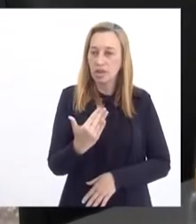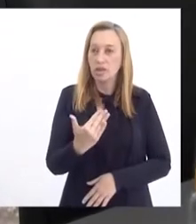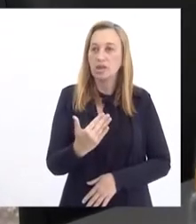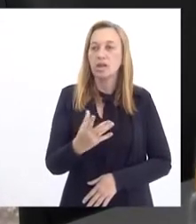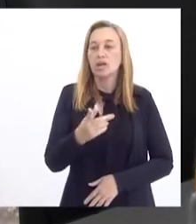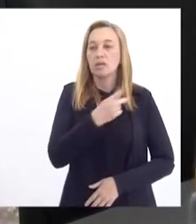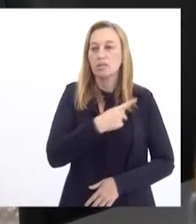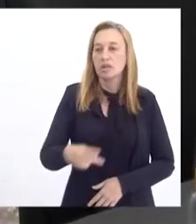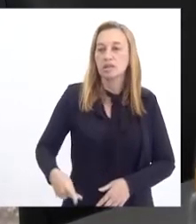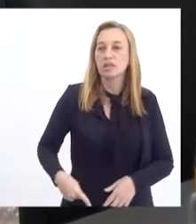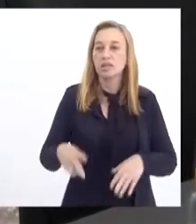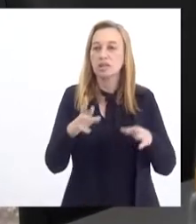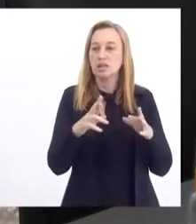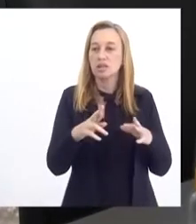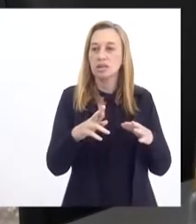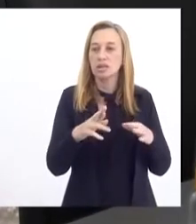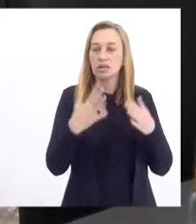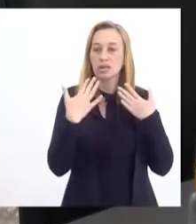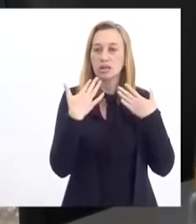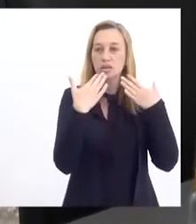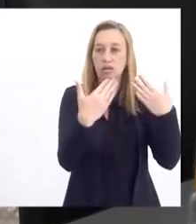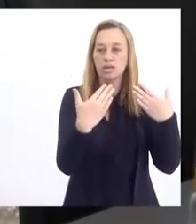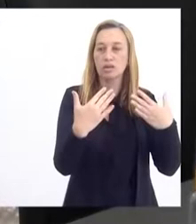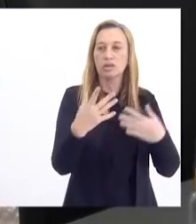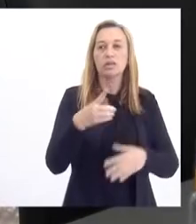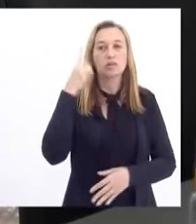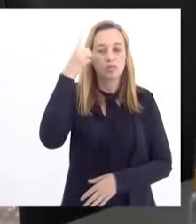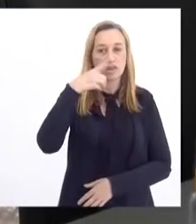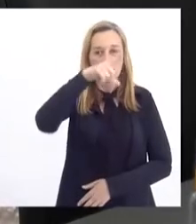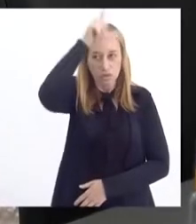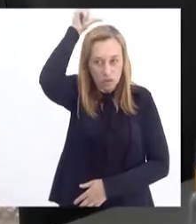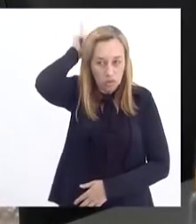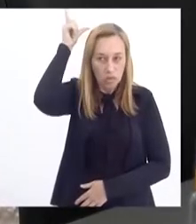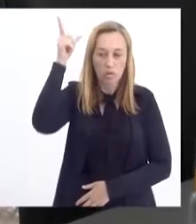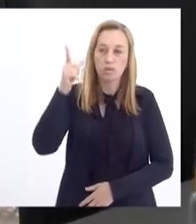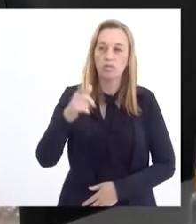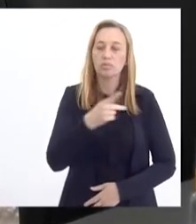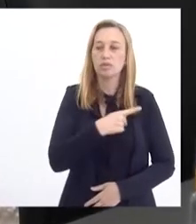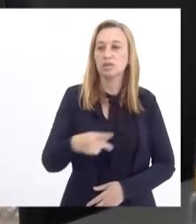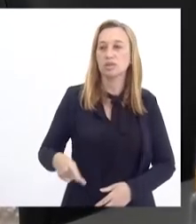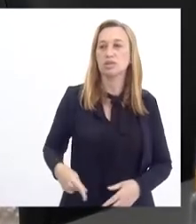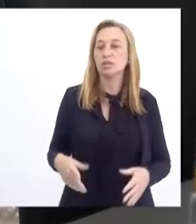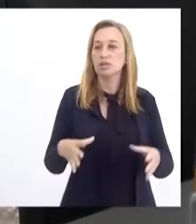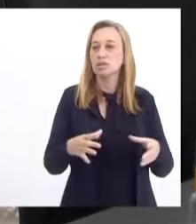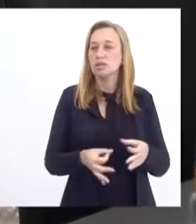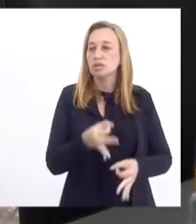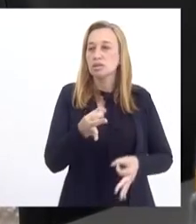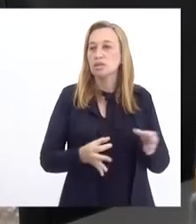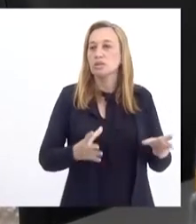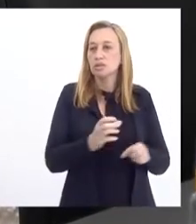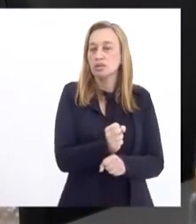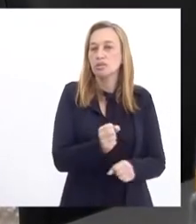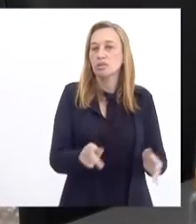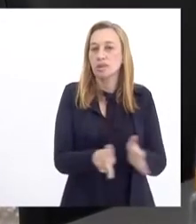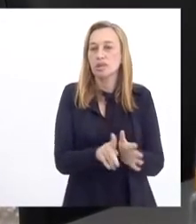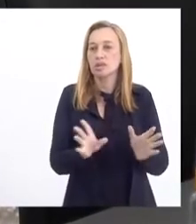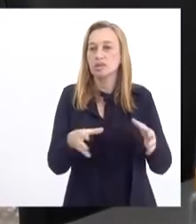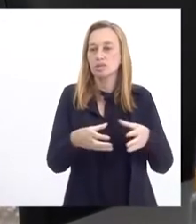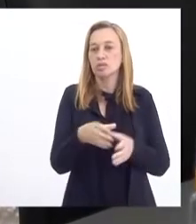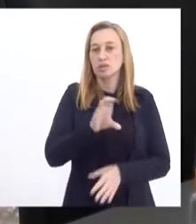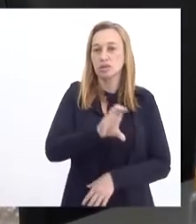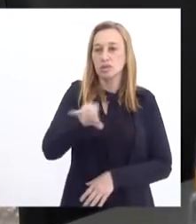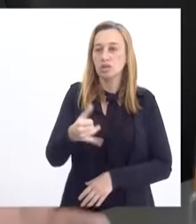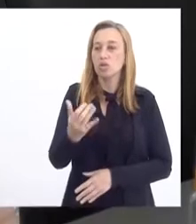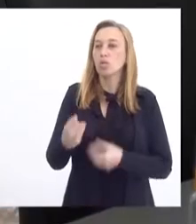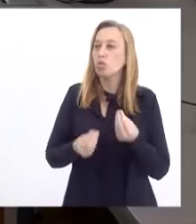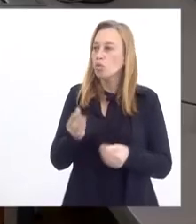presidência dessa audiência pública seja realizada pelo deputado Luiz Paulo, que preside a Comissão de Tributação e é membro da CCJ. Então, como voto, os